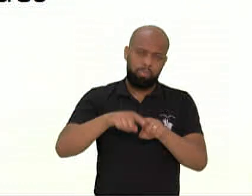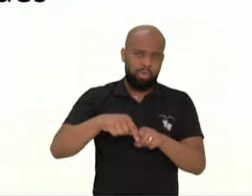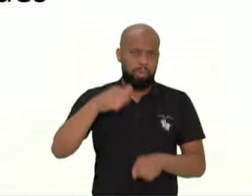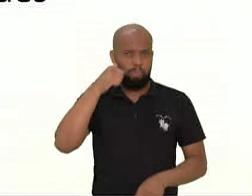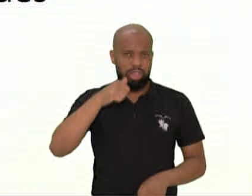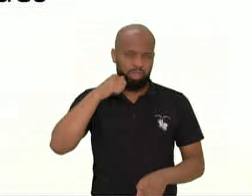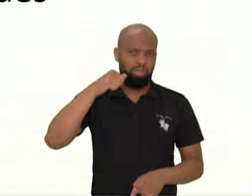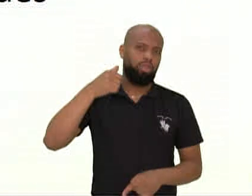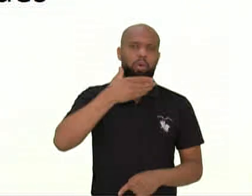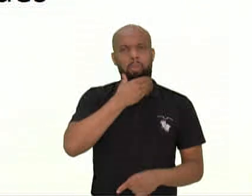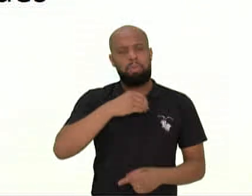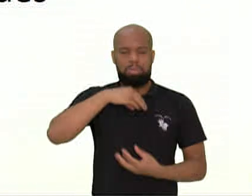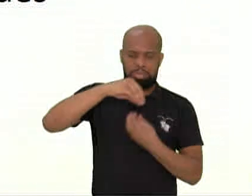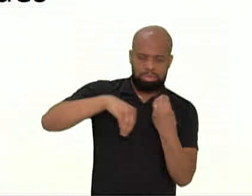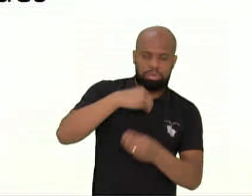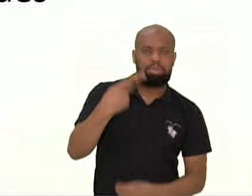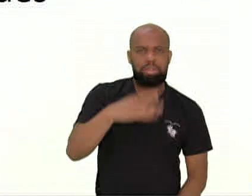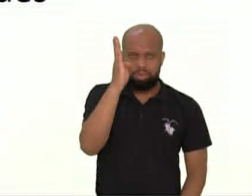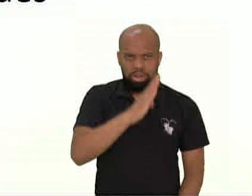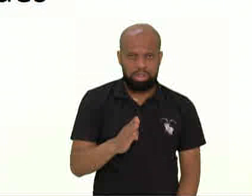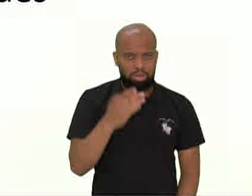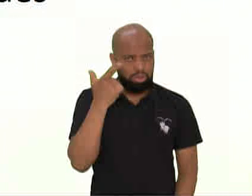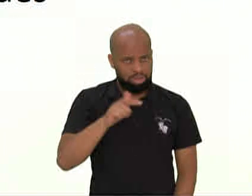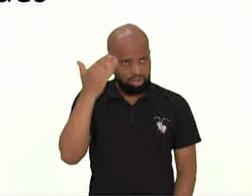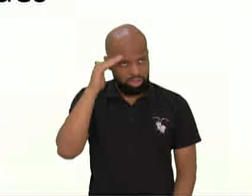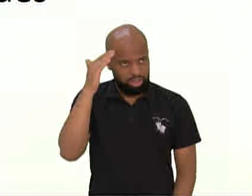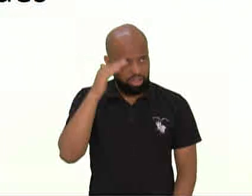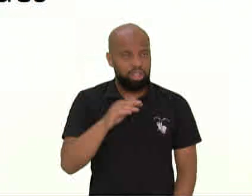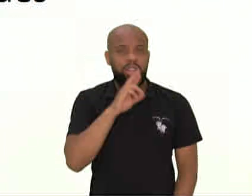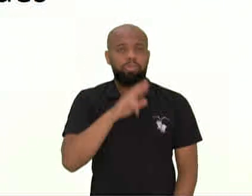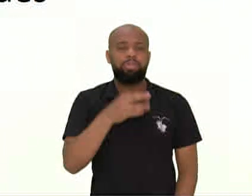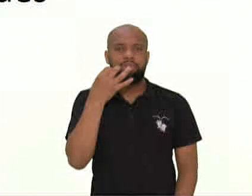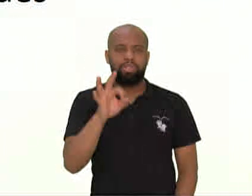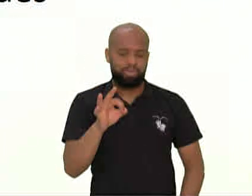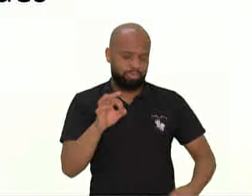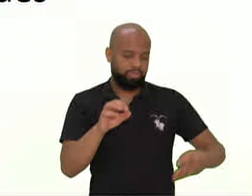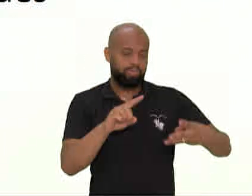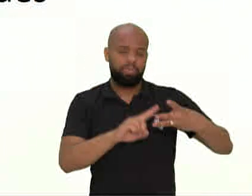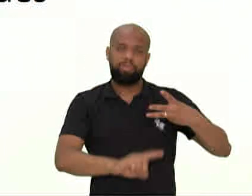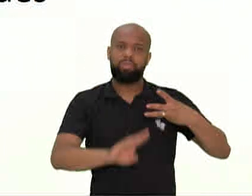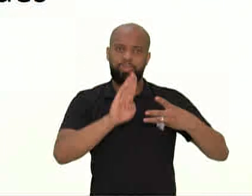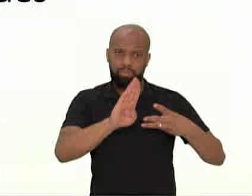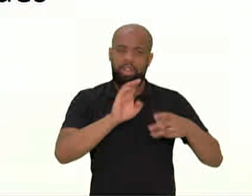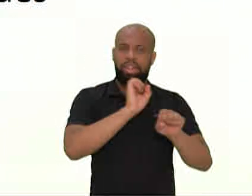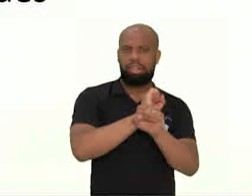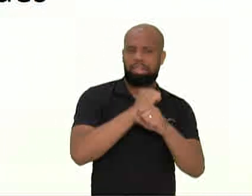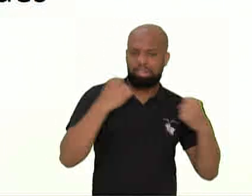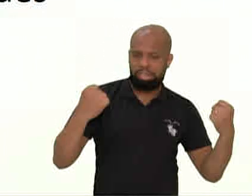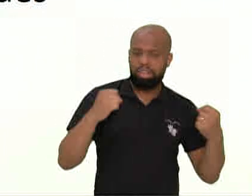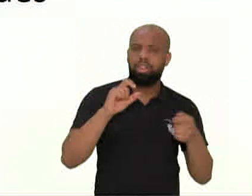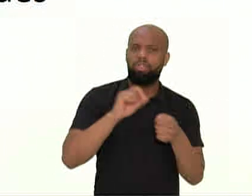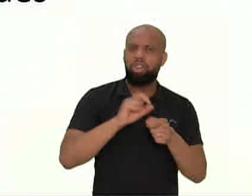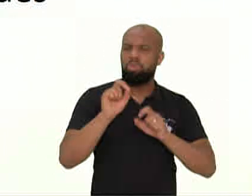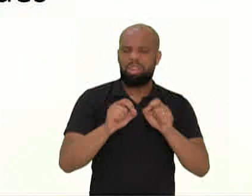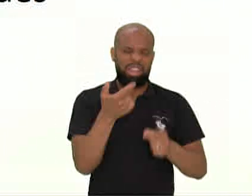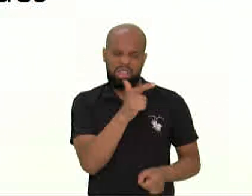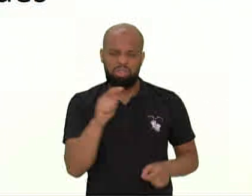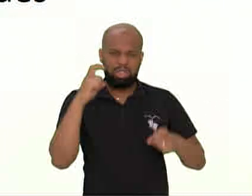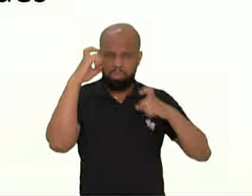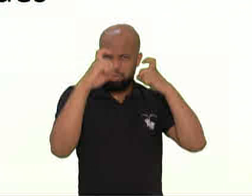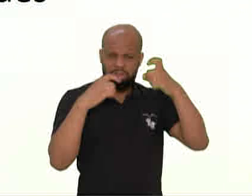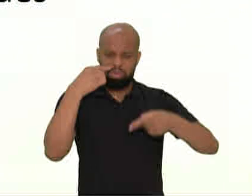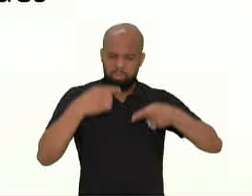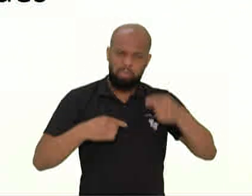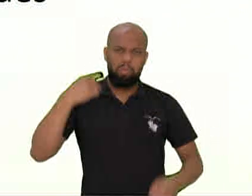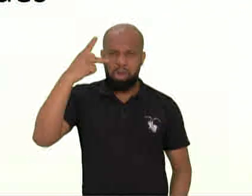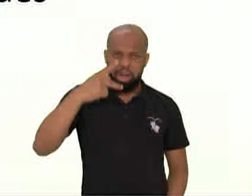Brasil. Conseguiram entender bem as alternativas? A correta era a letra B. A abolição da escravidão fez sem uma preocupação política